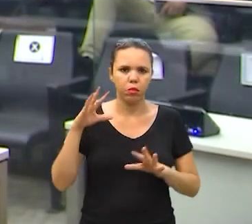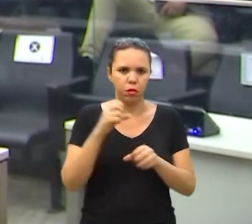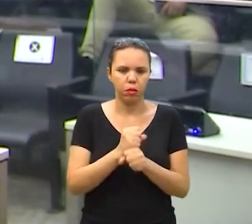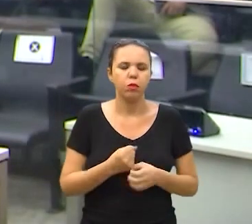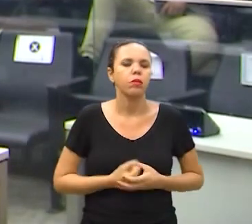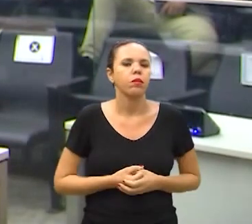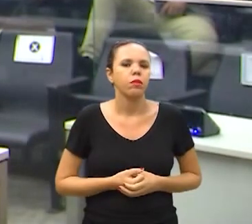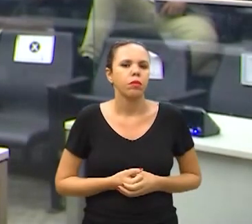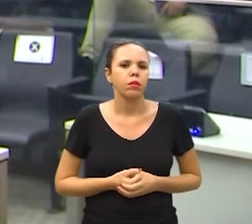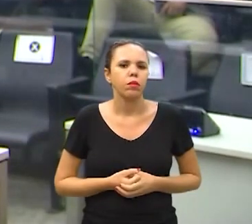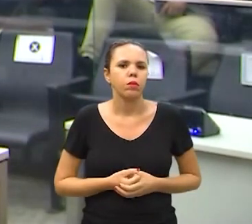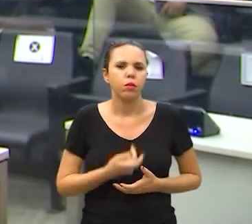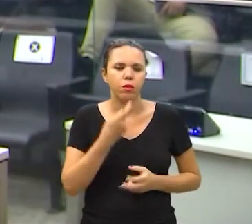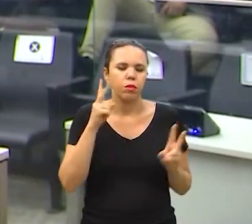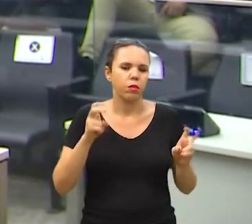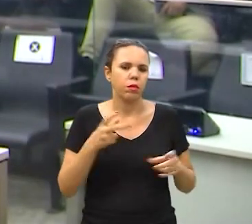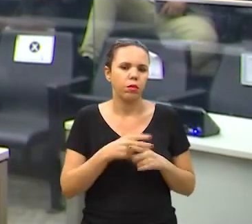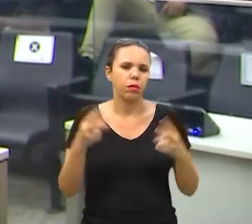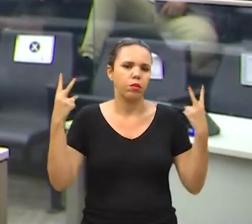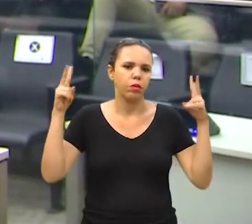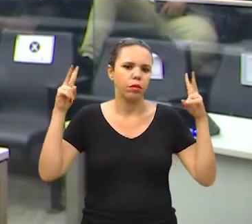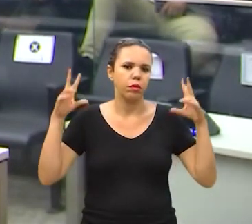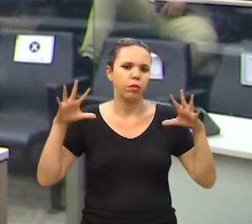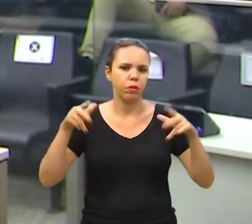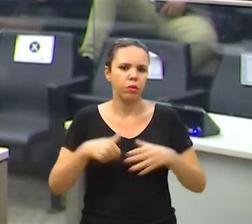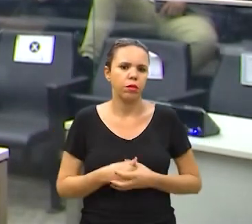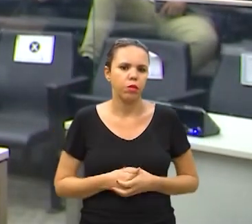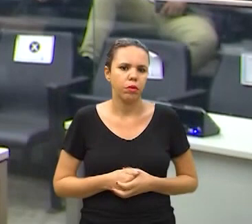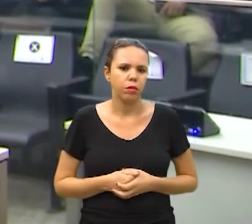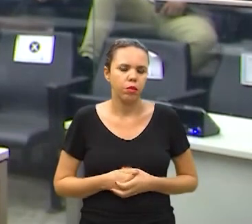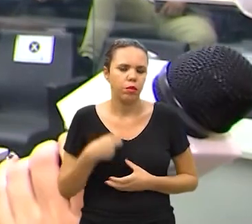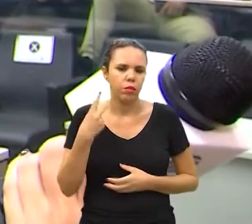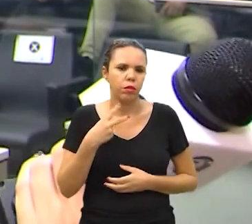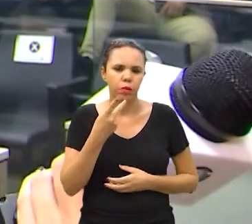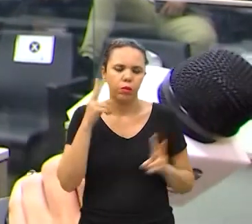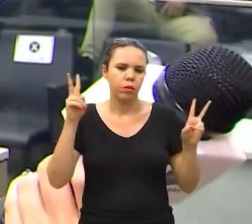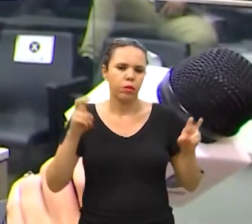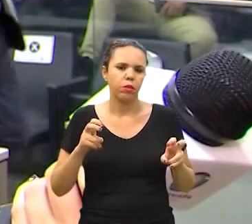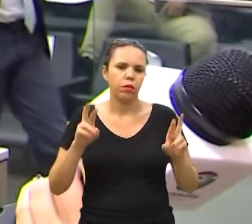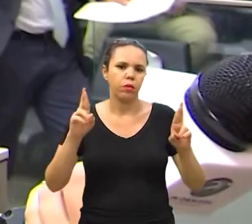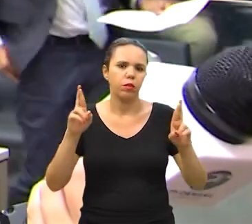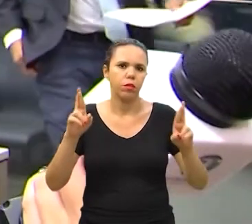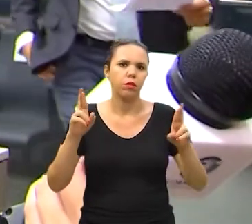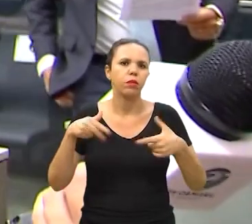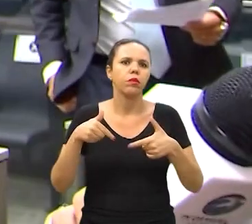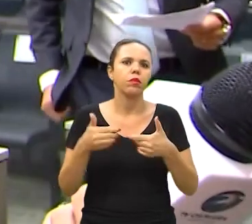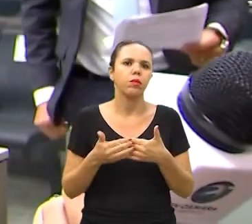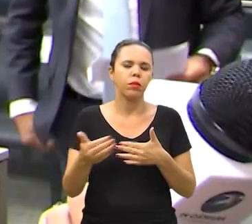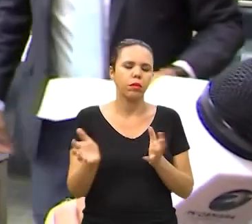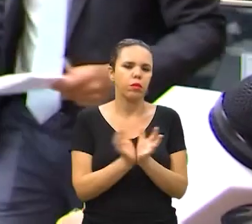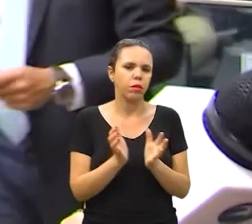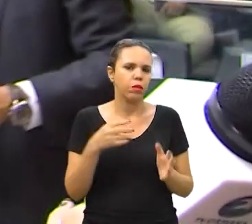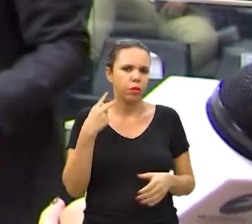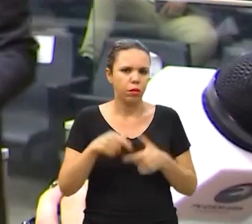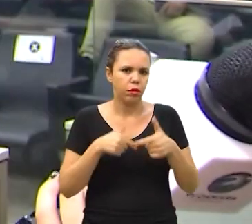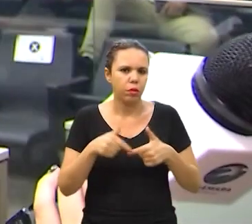do estado de São Paulo. Podemos falar que é uma grande vitória para todos os trabalhadores. O vereador fala sobre a expectativa dos